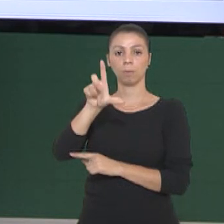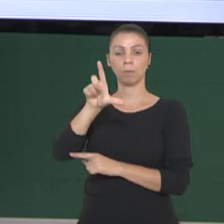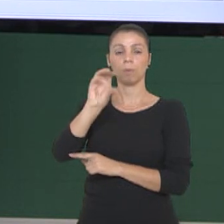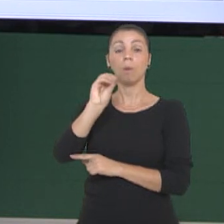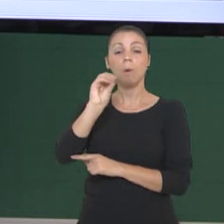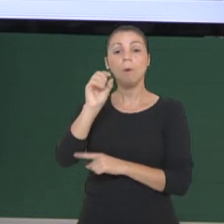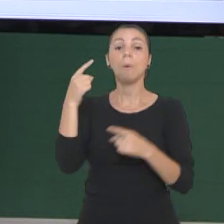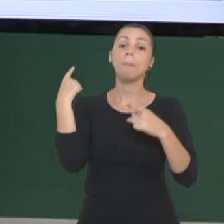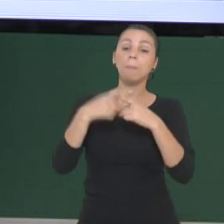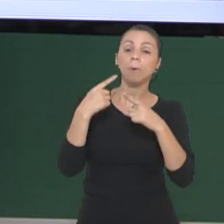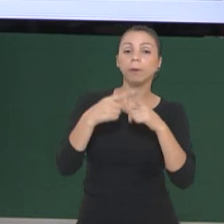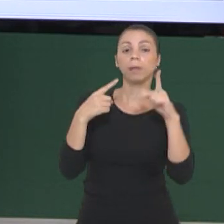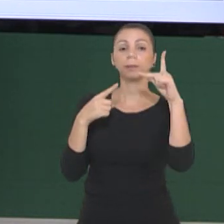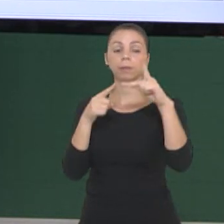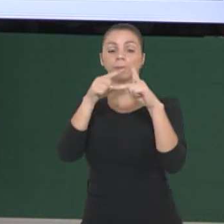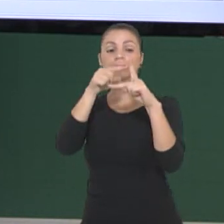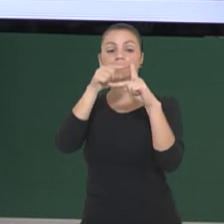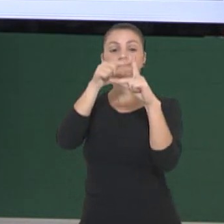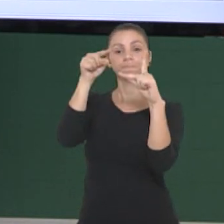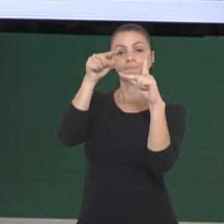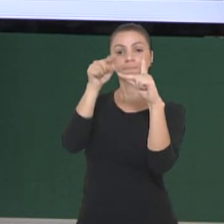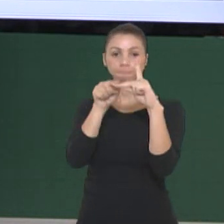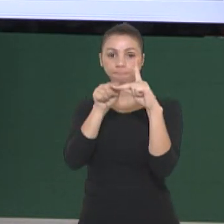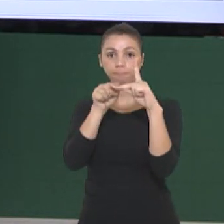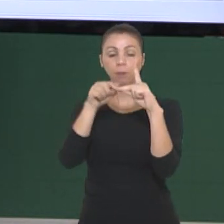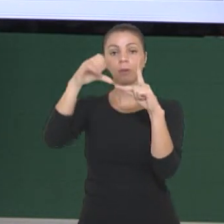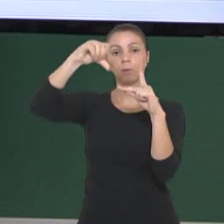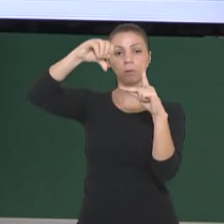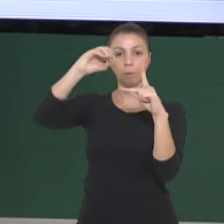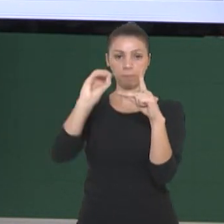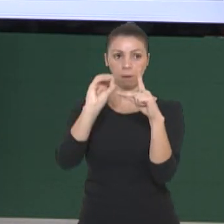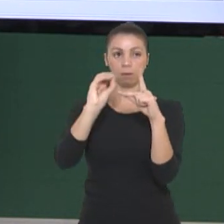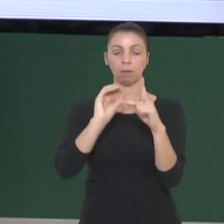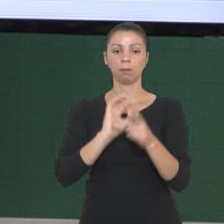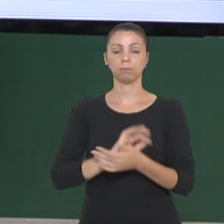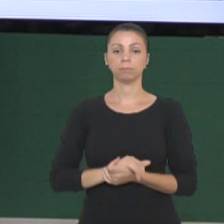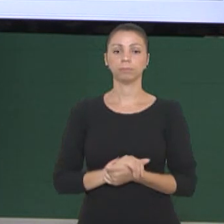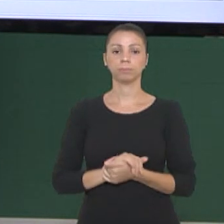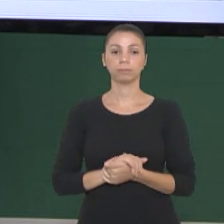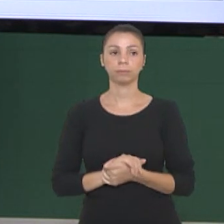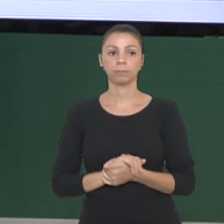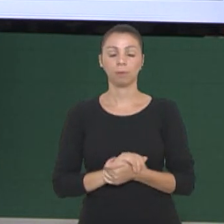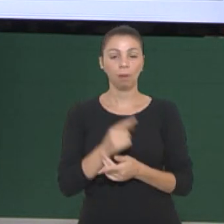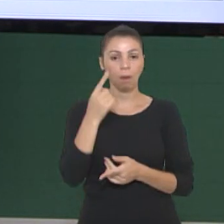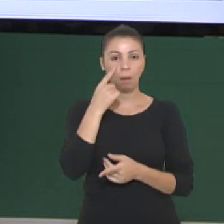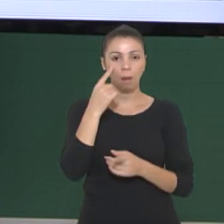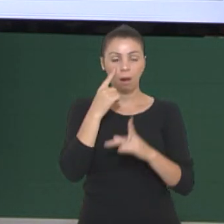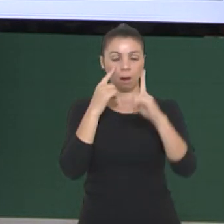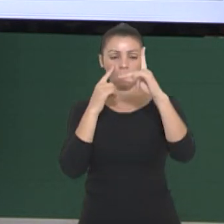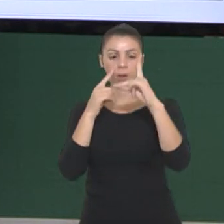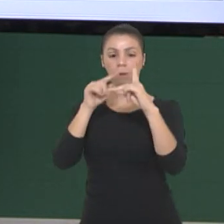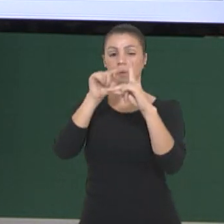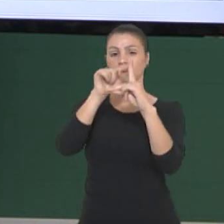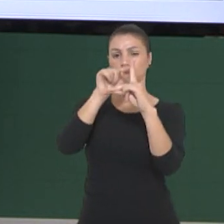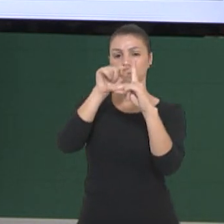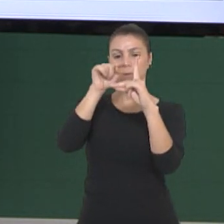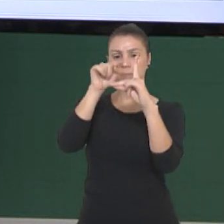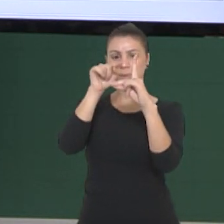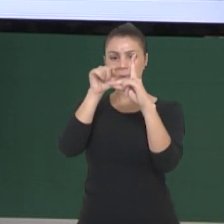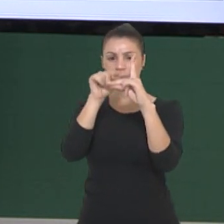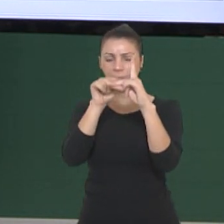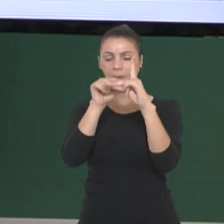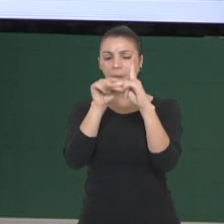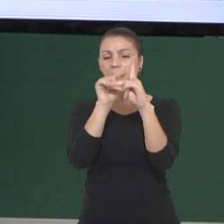classificado como ângulo retângulo porque ele tem um ângulo de 90 graus, certo? Então, esse desenho, que geralmente é um